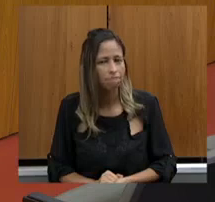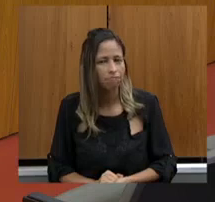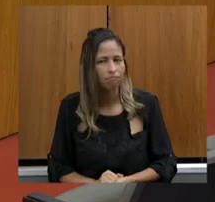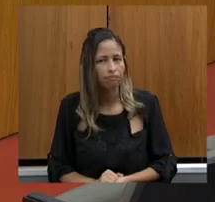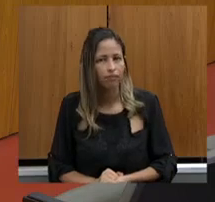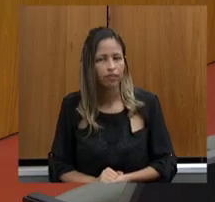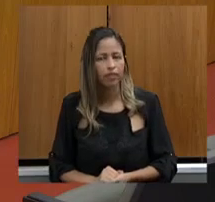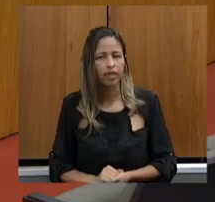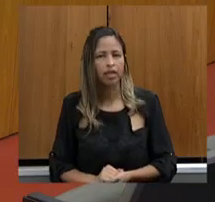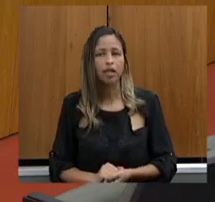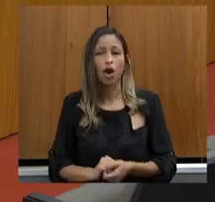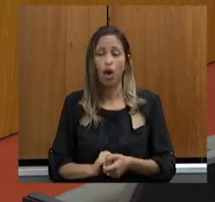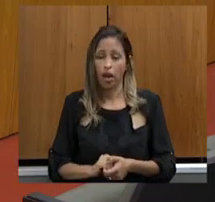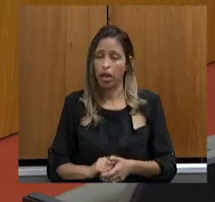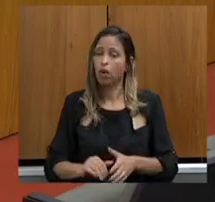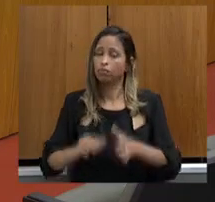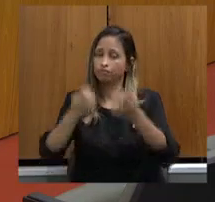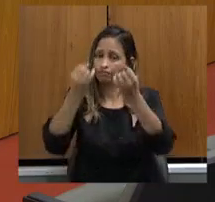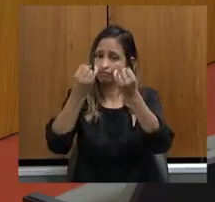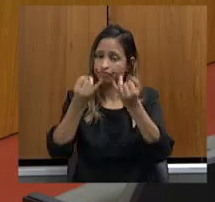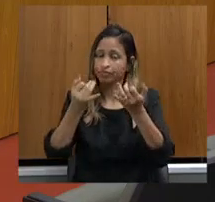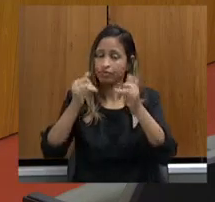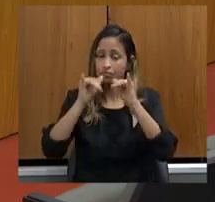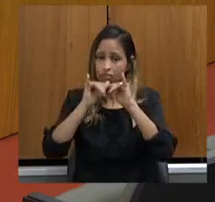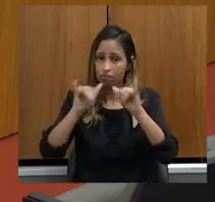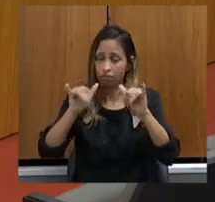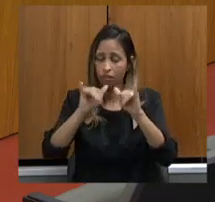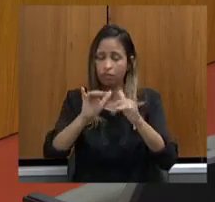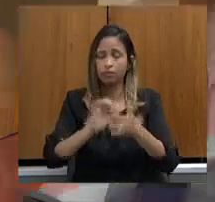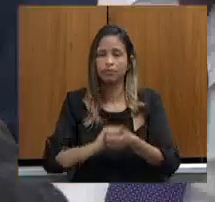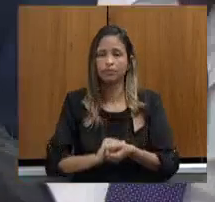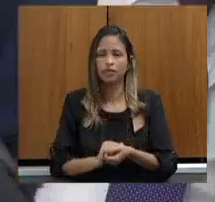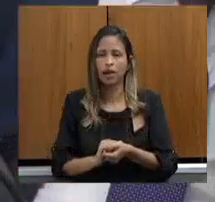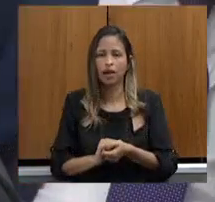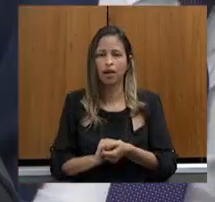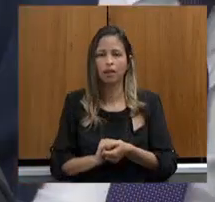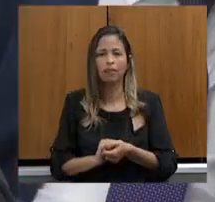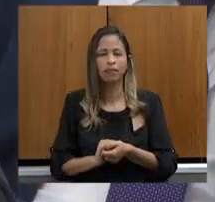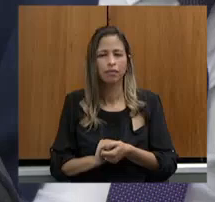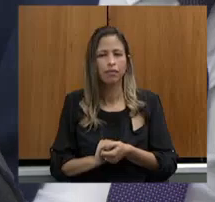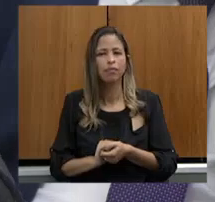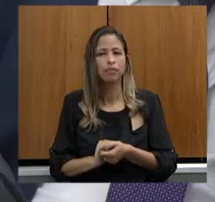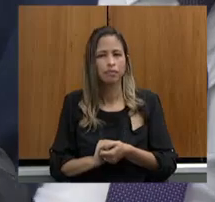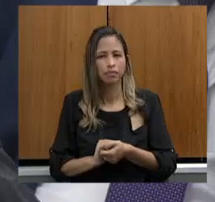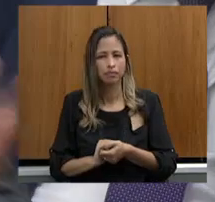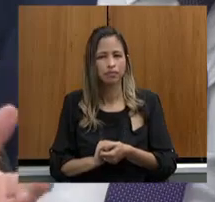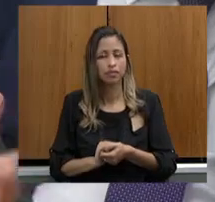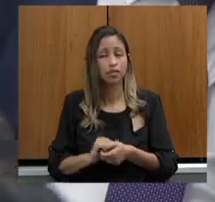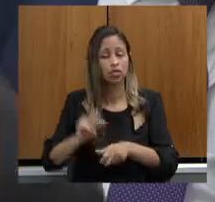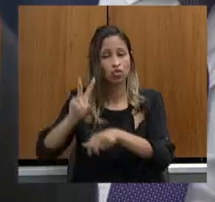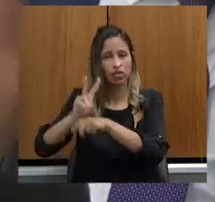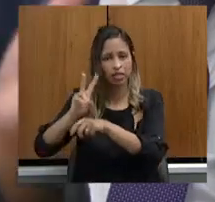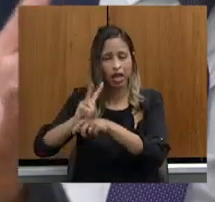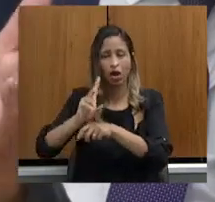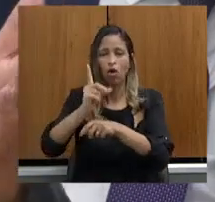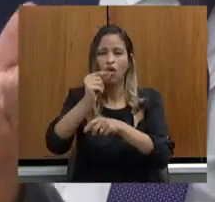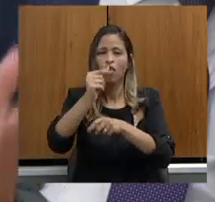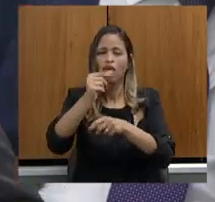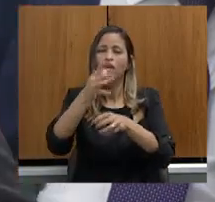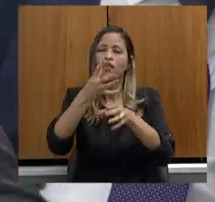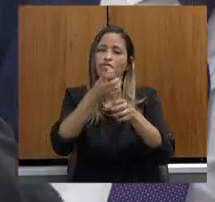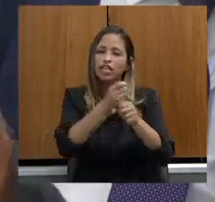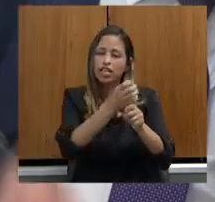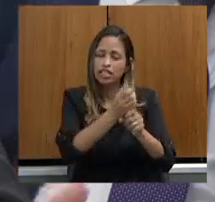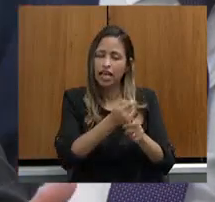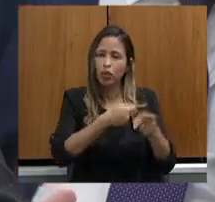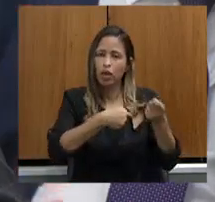os meus comentários se dirigir basicamente não só para esses dois ângulos né do equipe fiscal financeiro e desenvolvimento